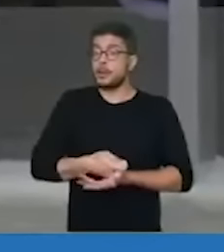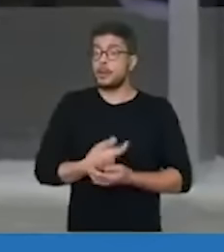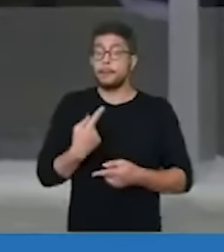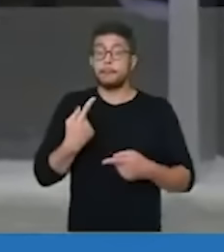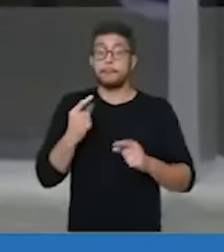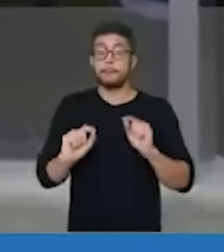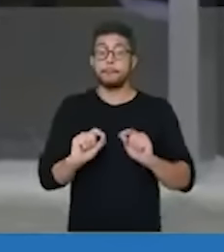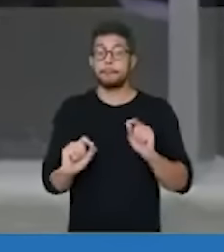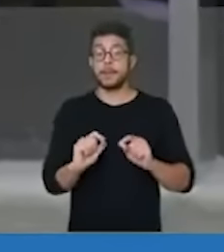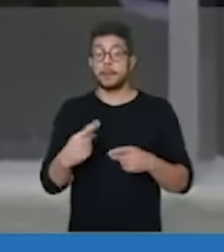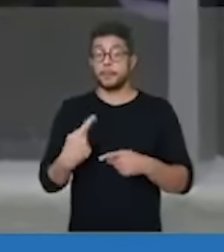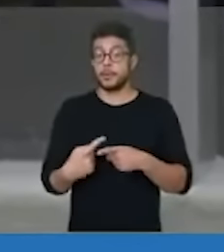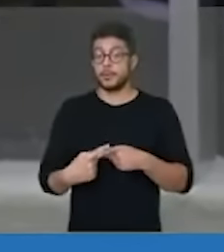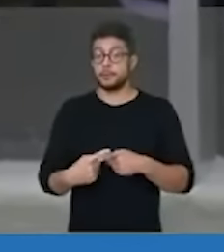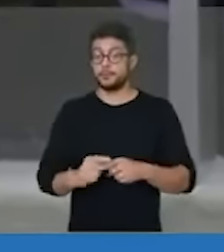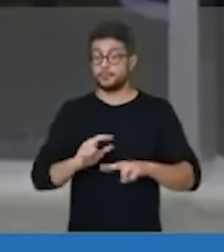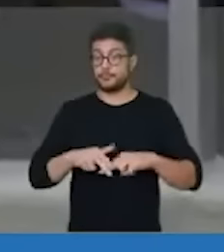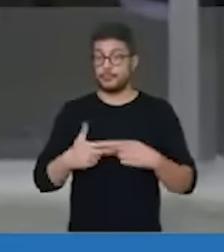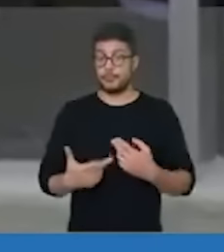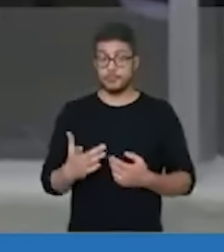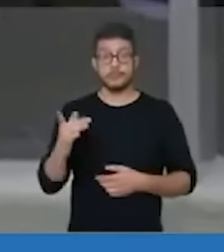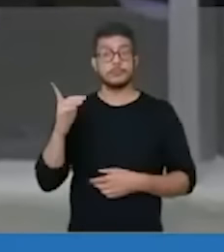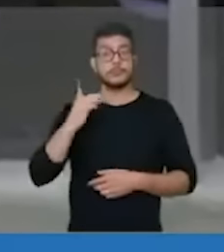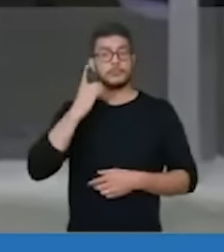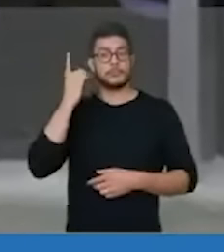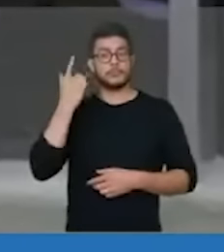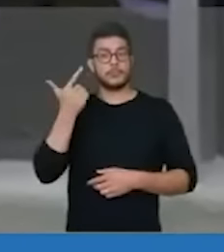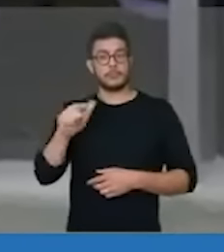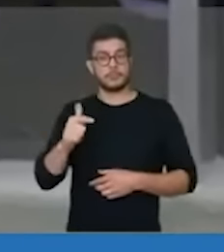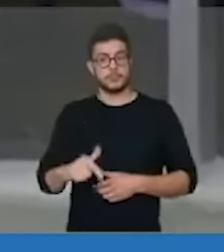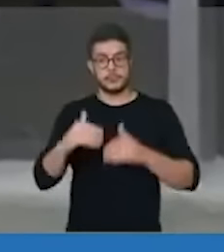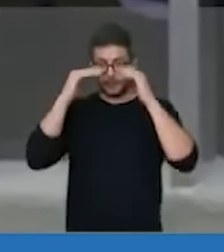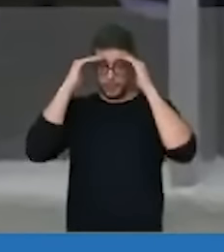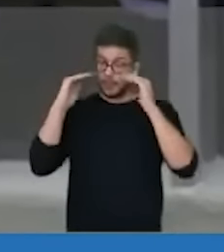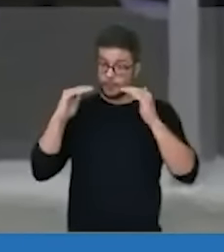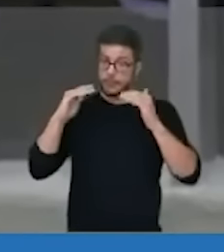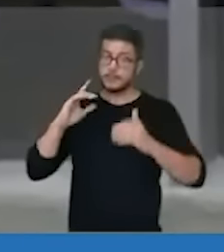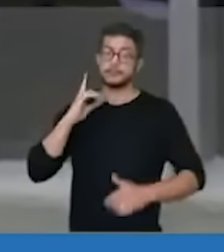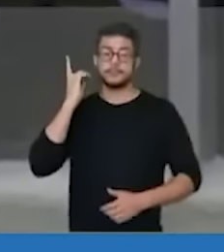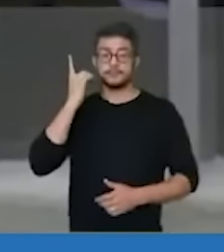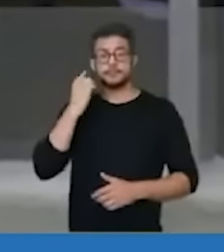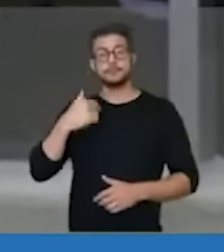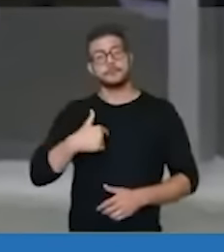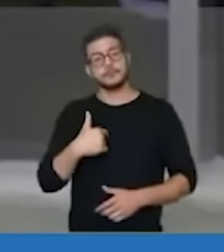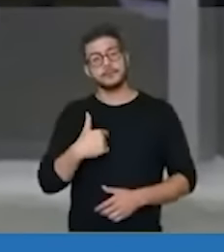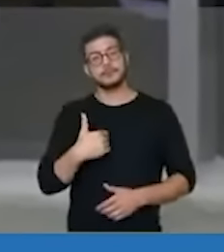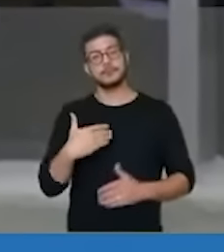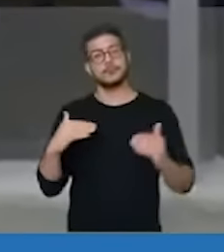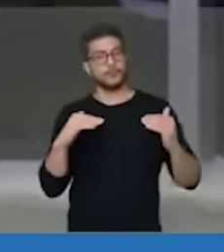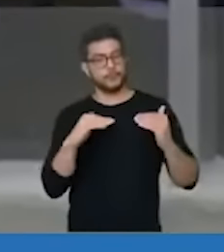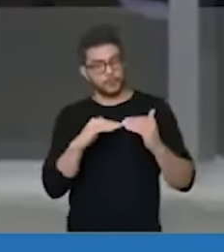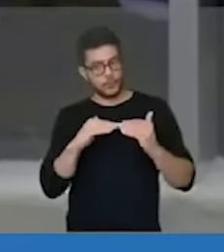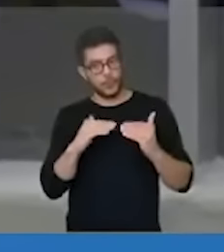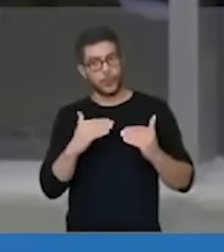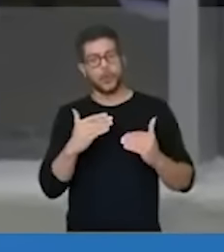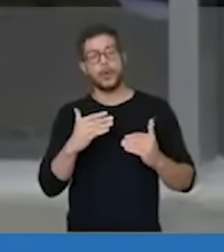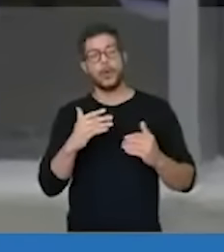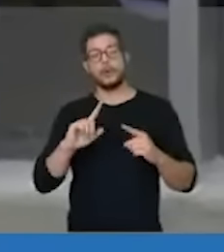deputados eram desrespeitados, de fato. Eu sou a favor das emendas, mas não do tamanho das